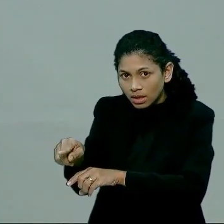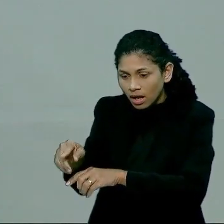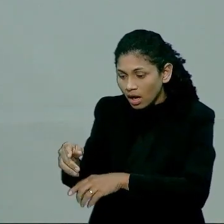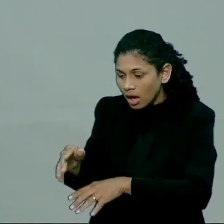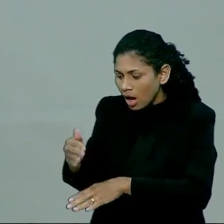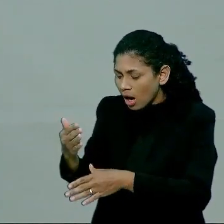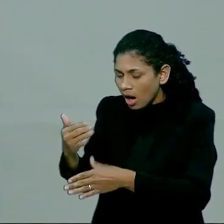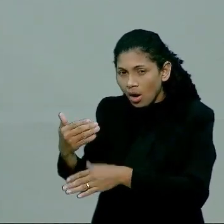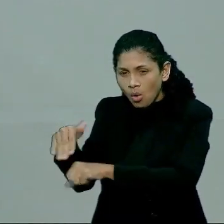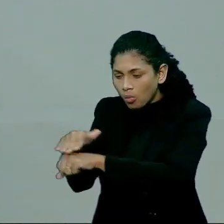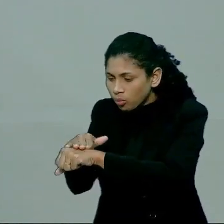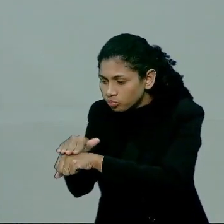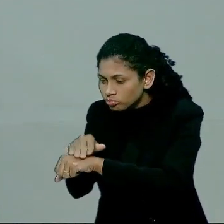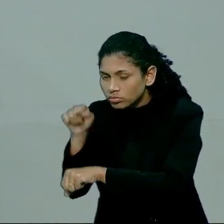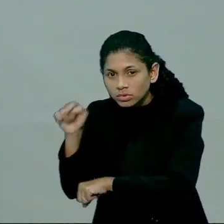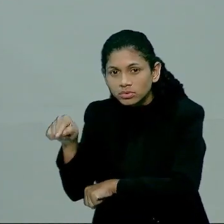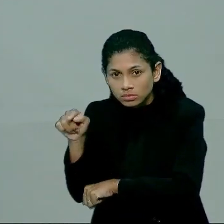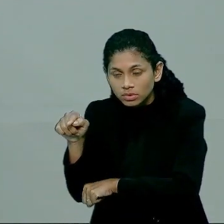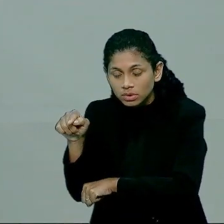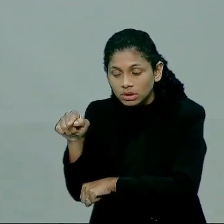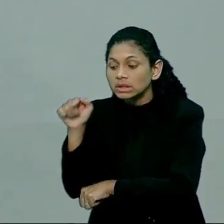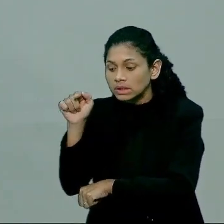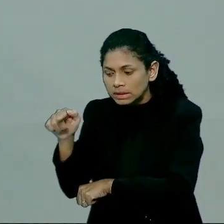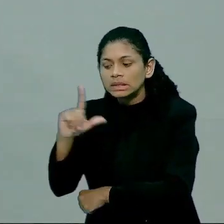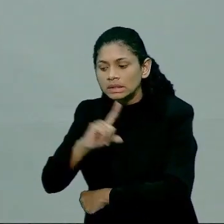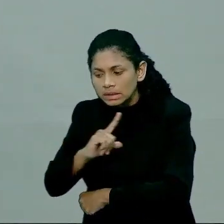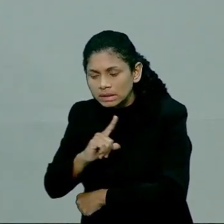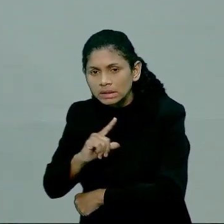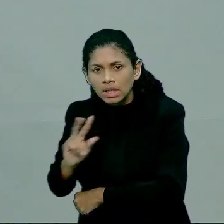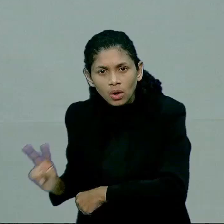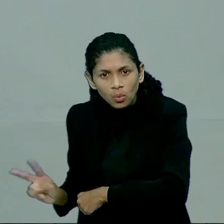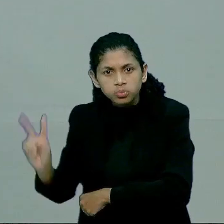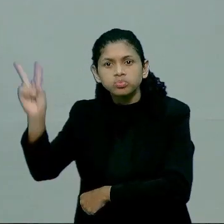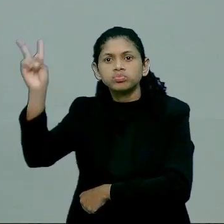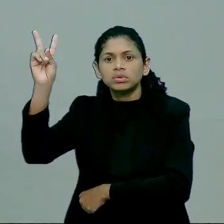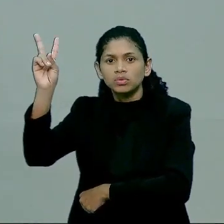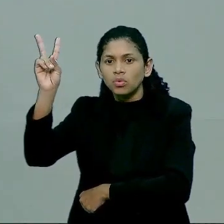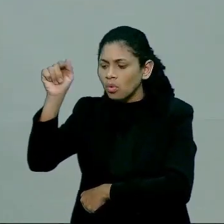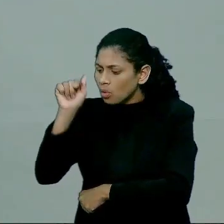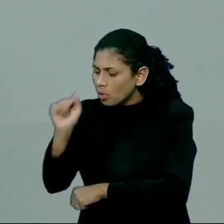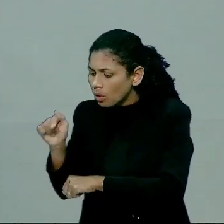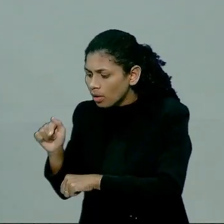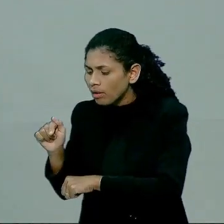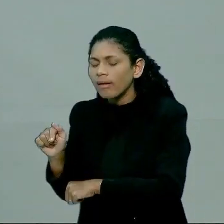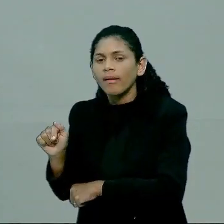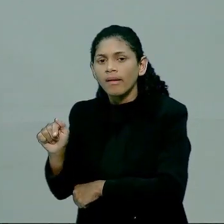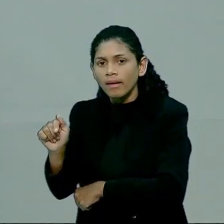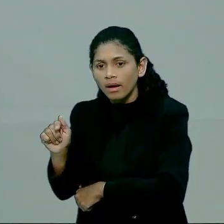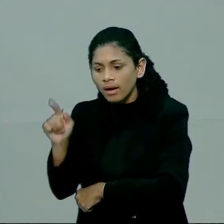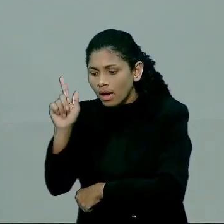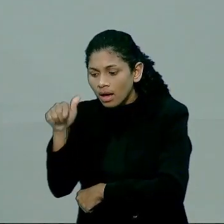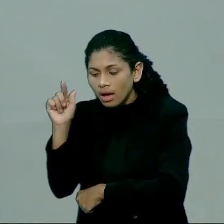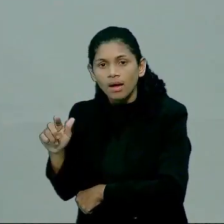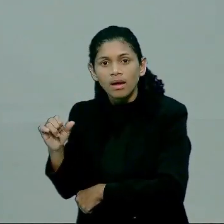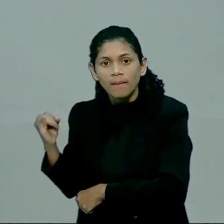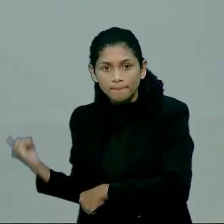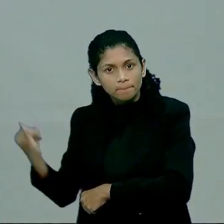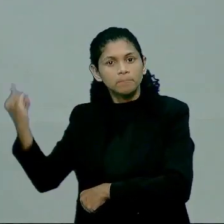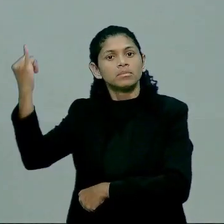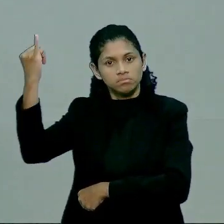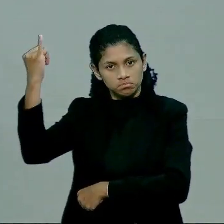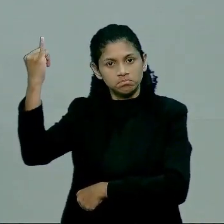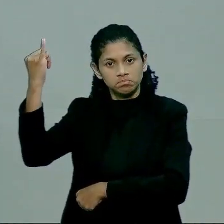dela que ela tem o valor a colocar isso nela né que ela